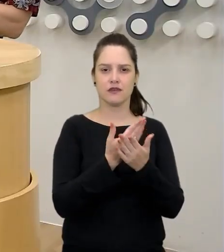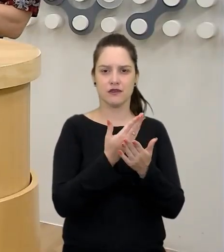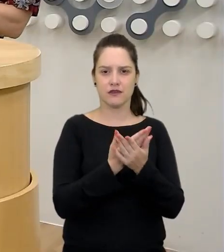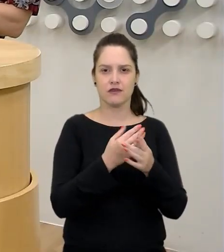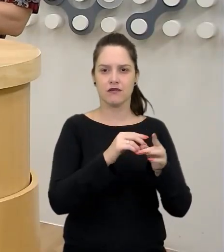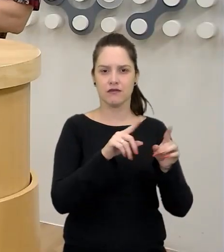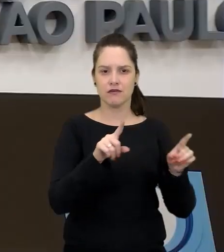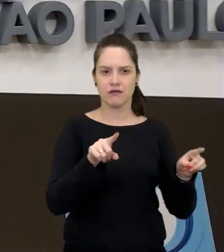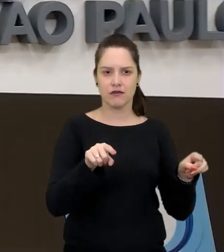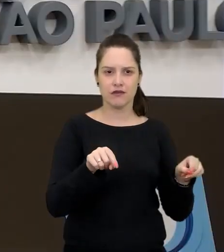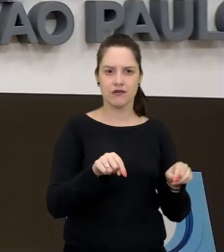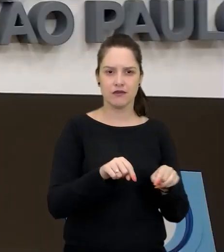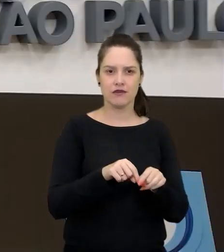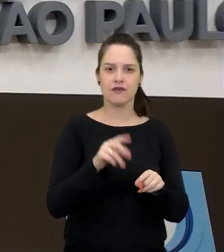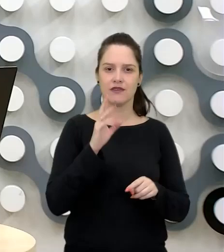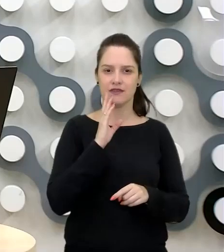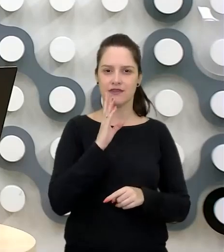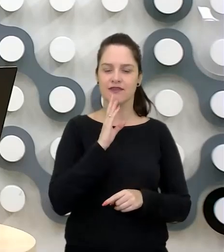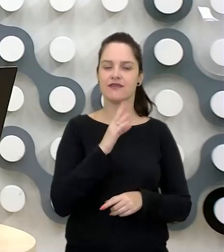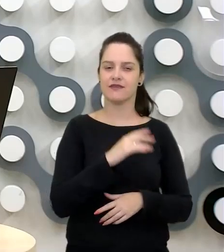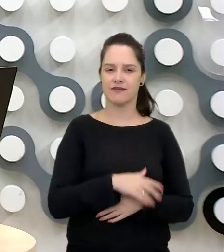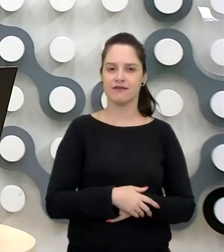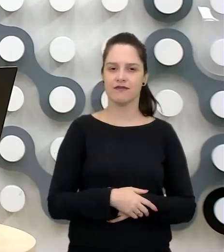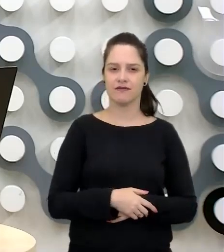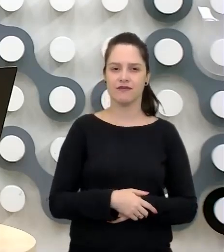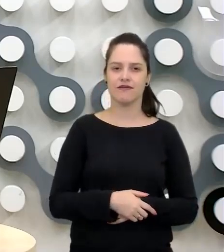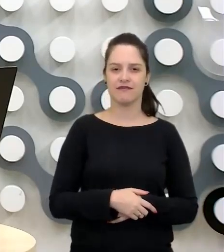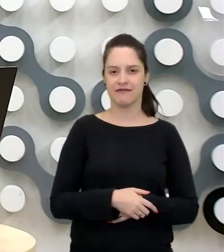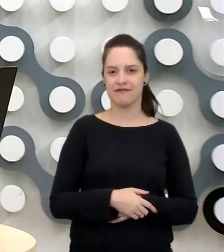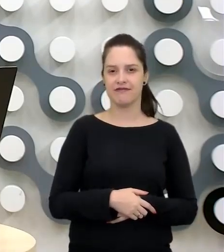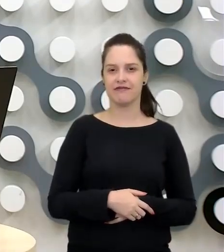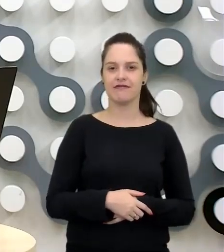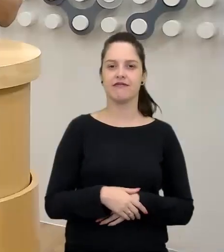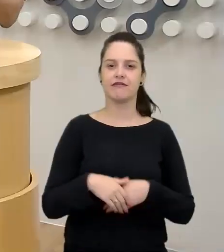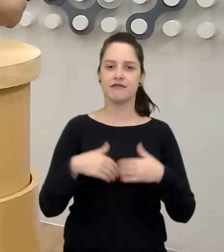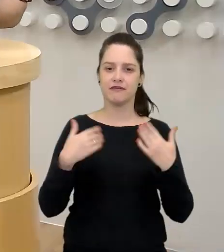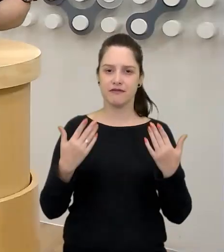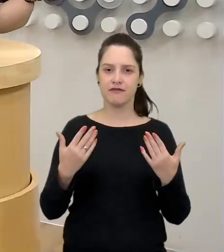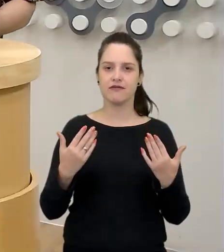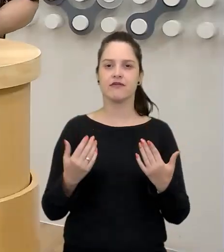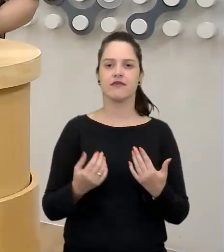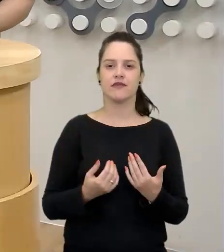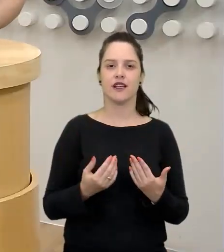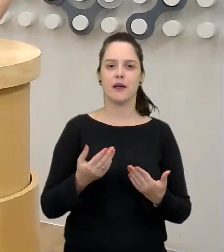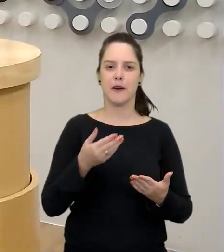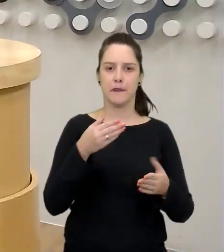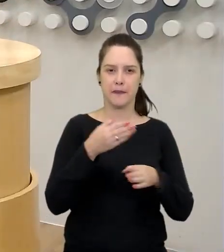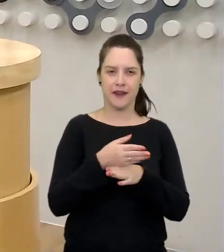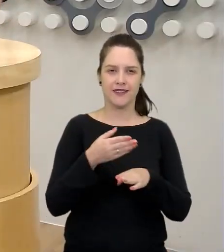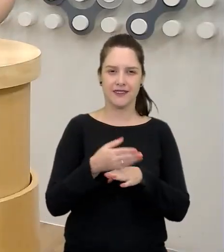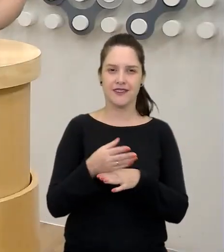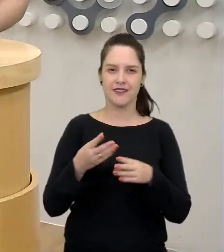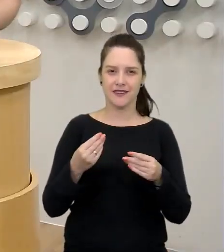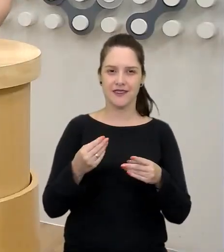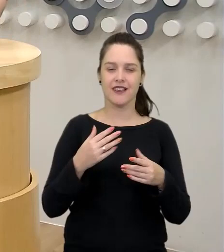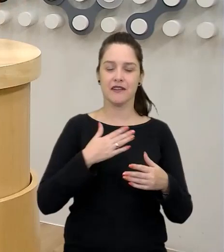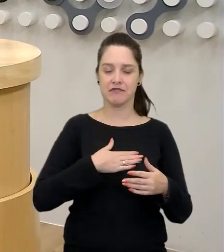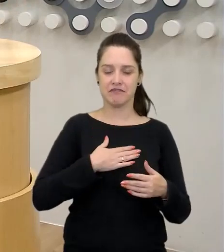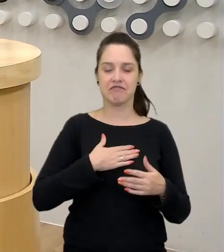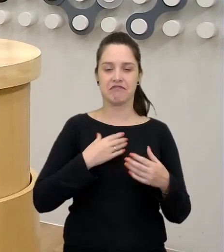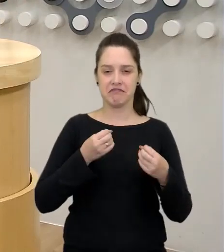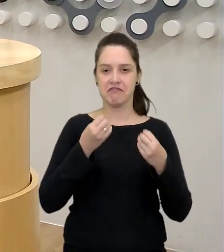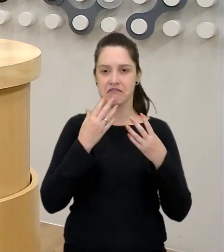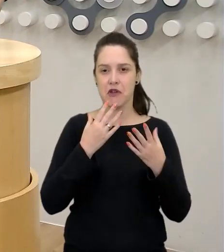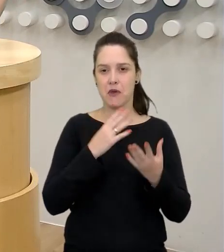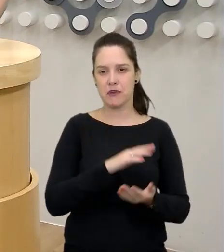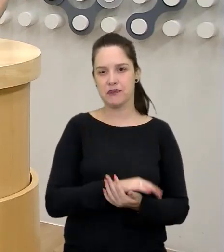oficina de produção textual. Que legal, que legal. Então tá tudo conectado, olha só. Mafê que está nesse componente com a gente. Não é? Né? Eu adoraria. Então, e olha